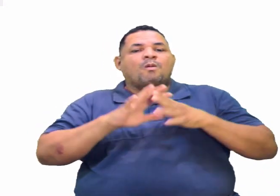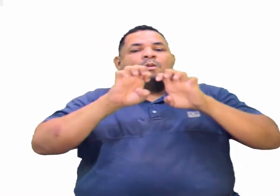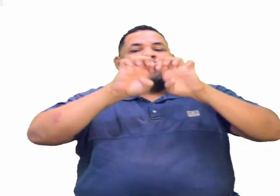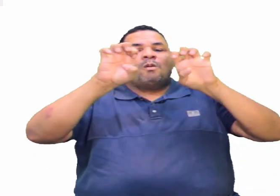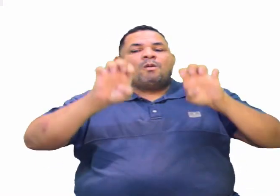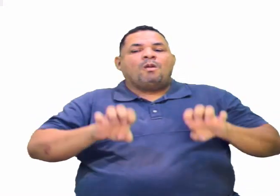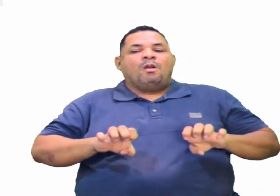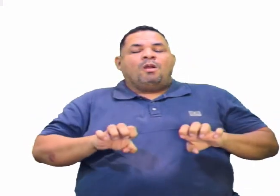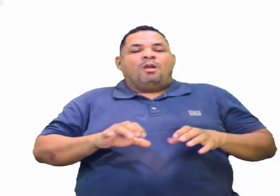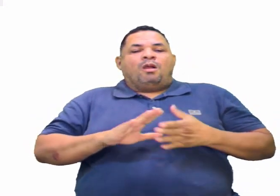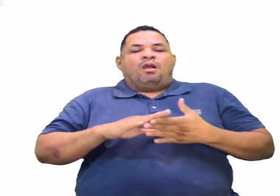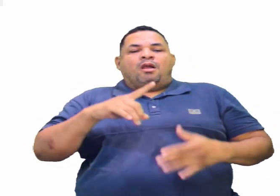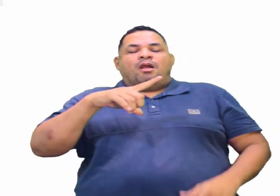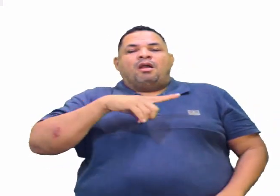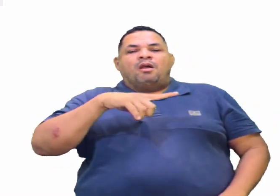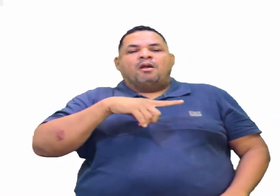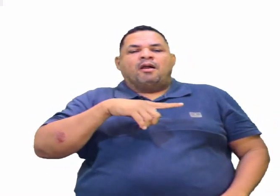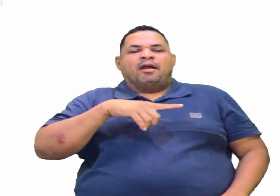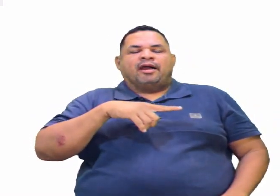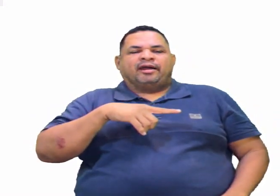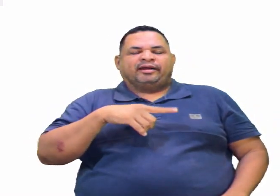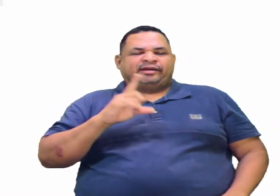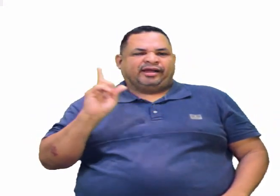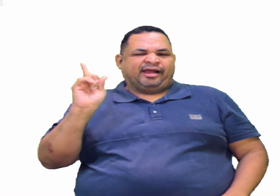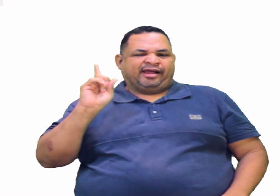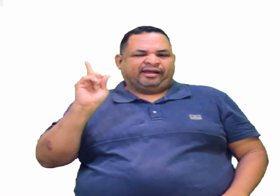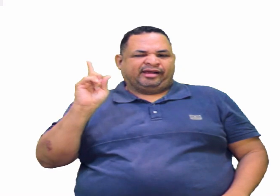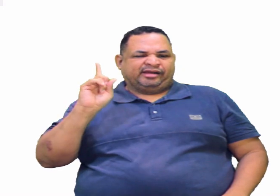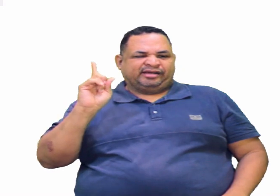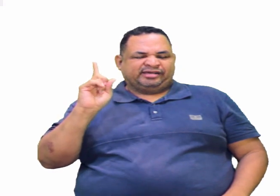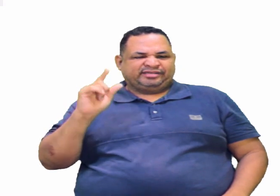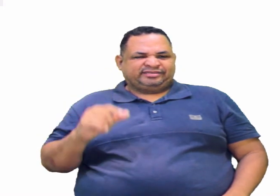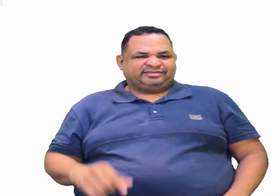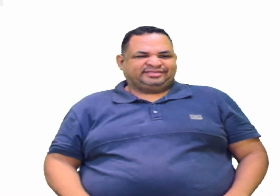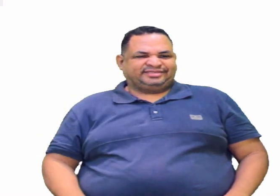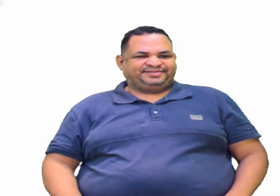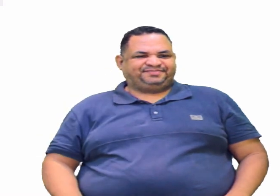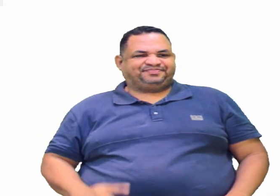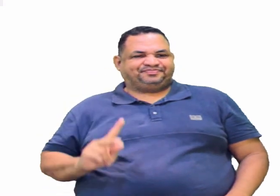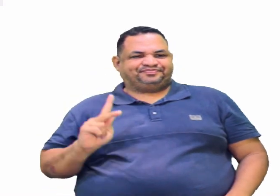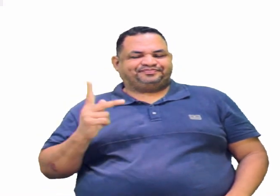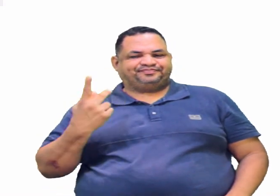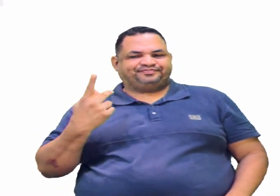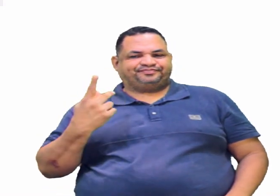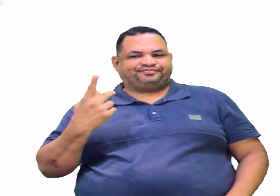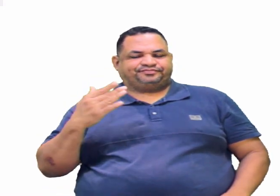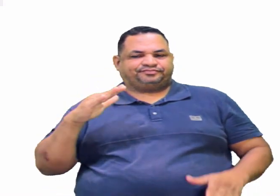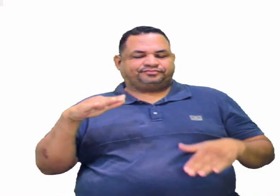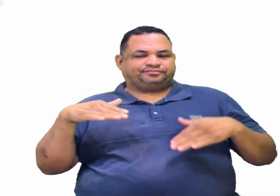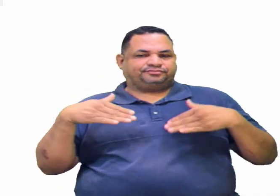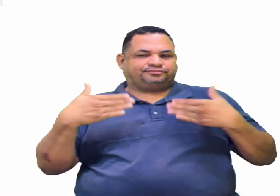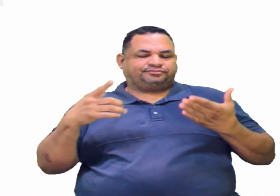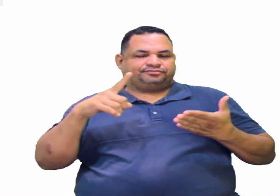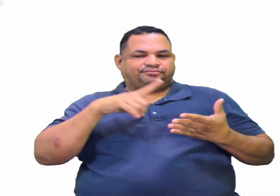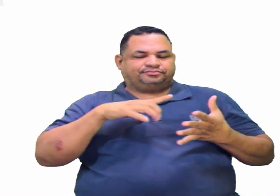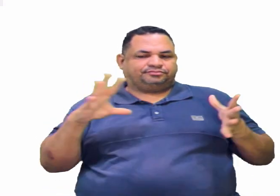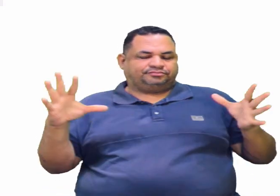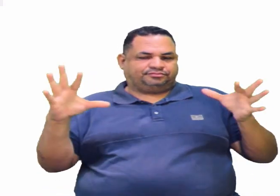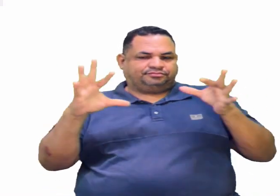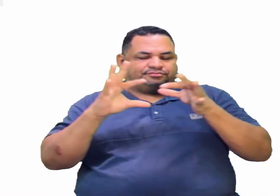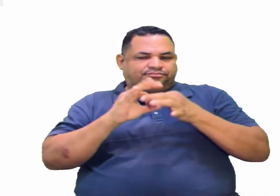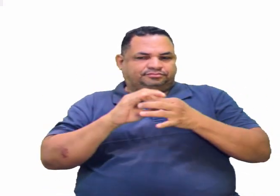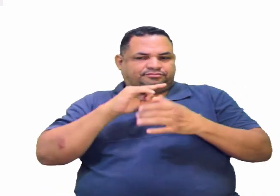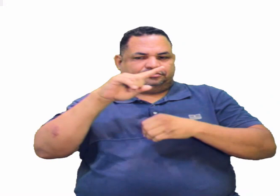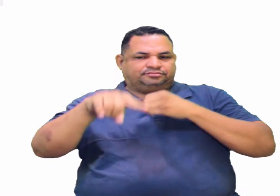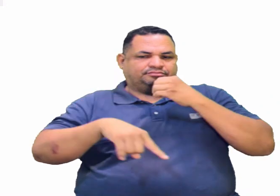estrutura aqui que nós temos, essa daqui, esse hidrogênio, ao invés de estar ligado com um